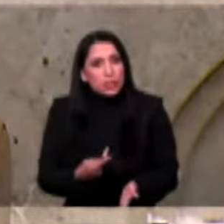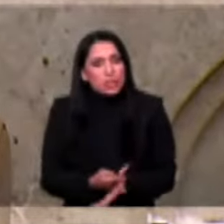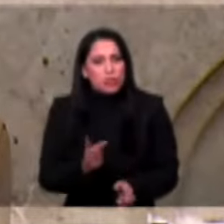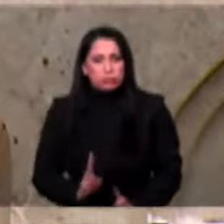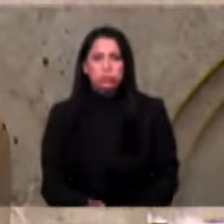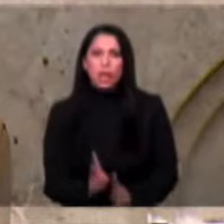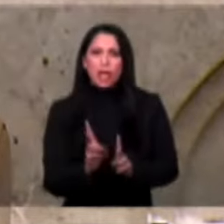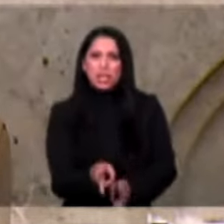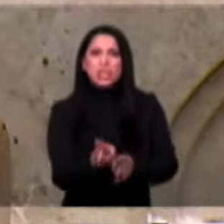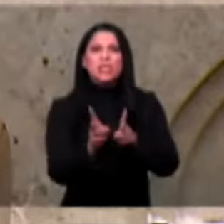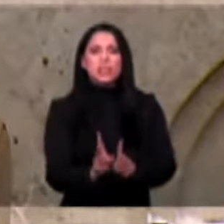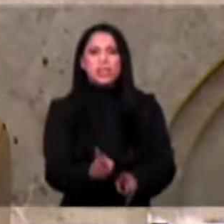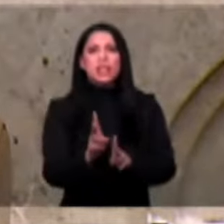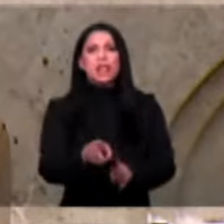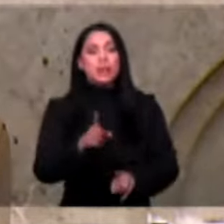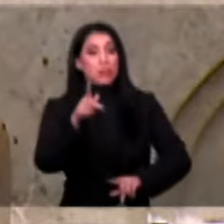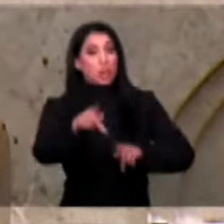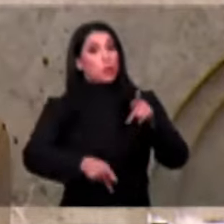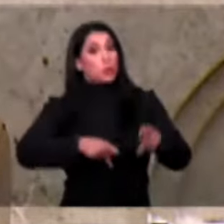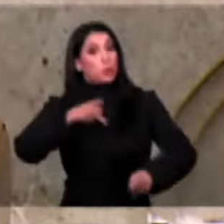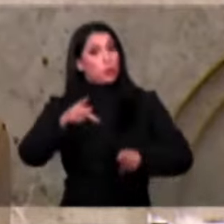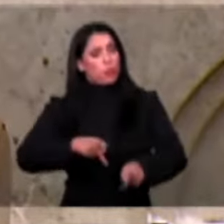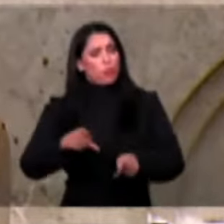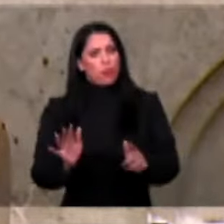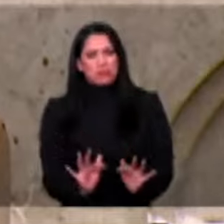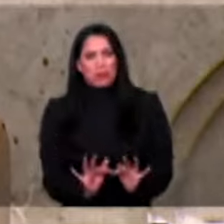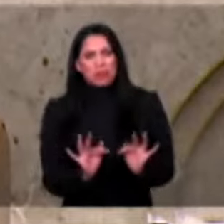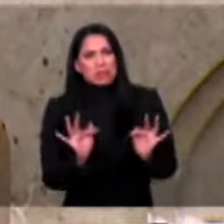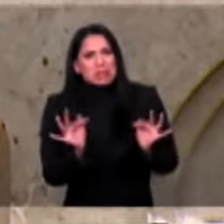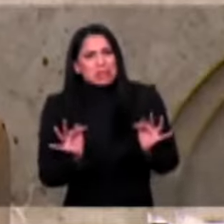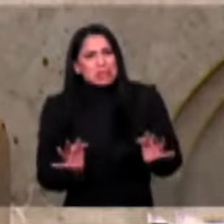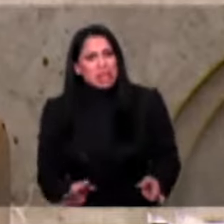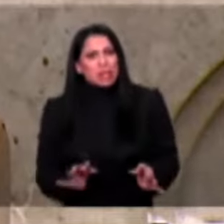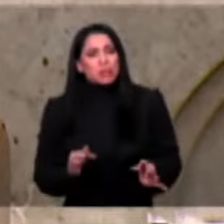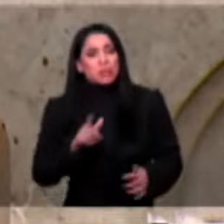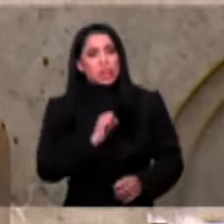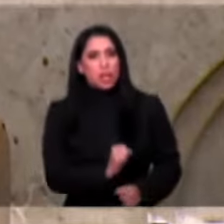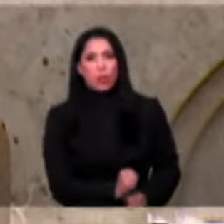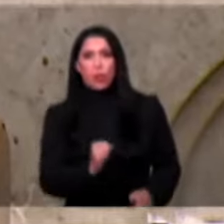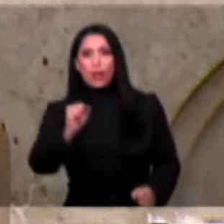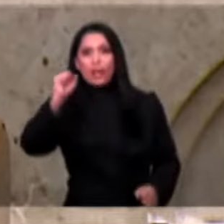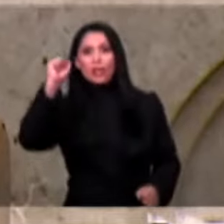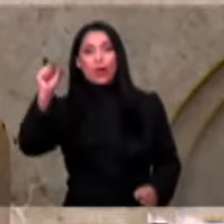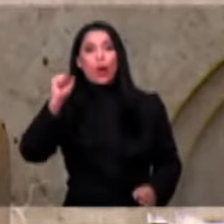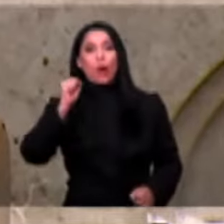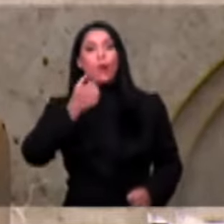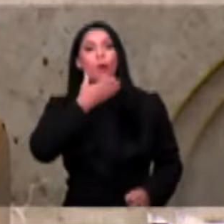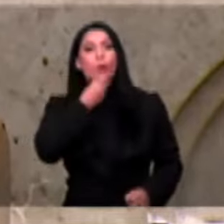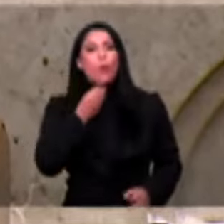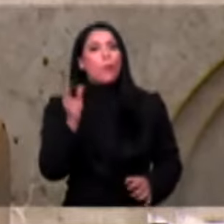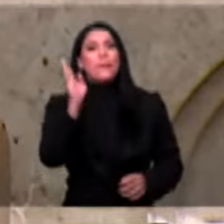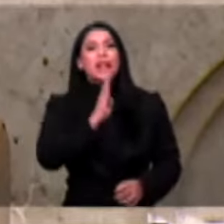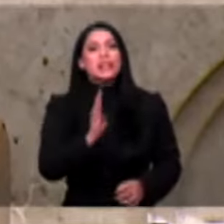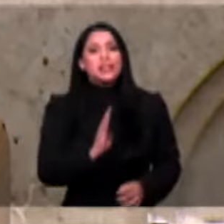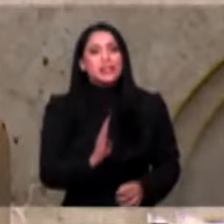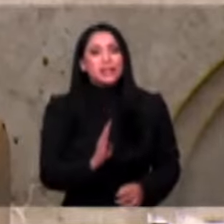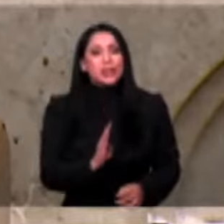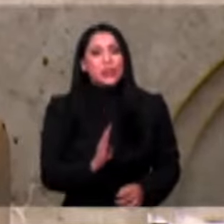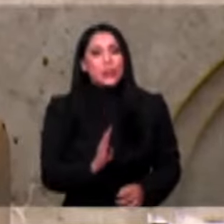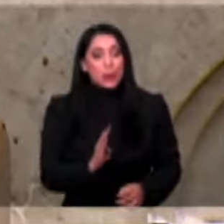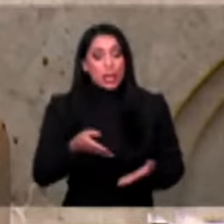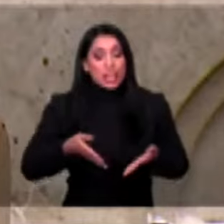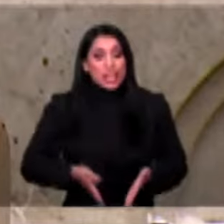e tenaz do povo humilde, tendo por herói máximo o brasileiro anônimo, que